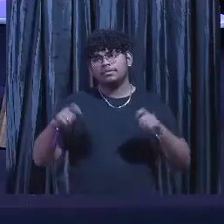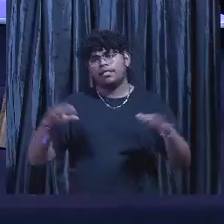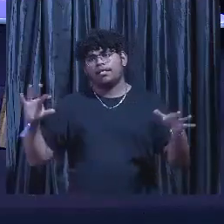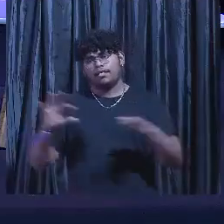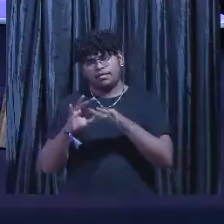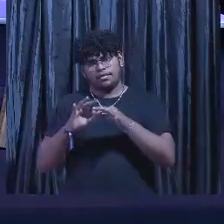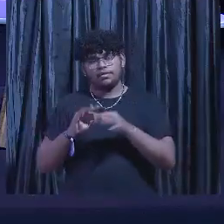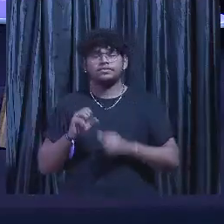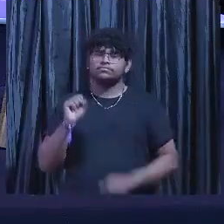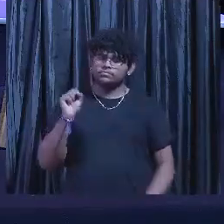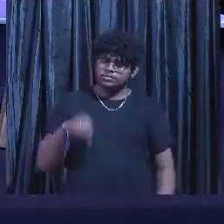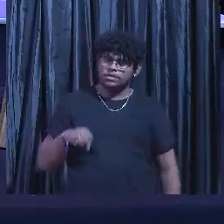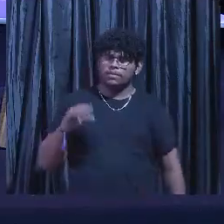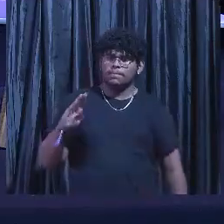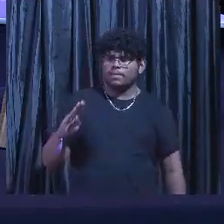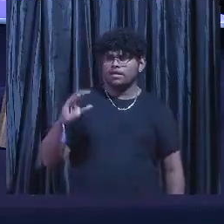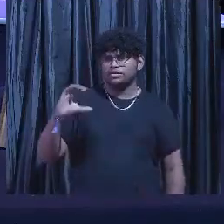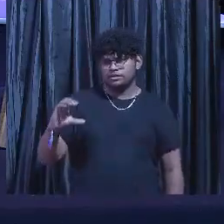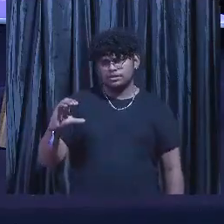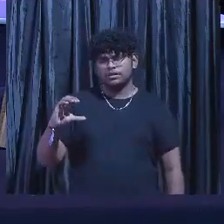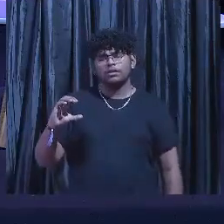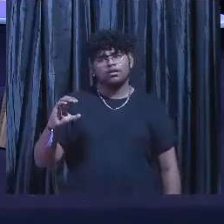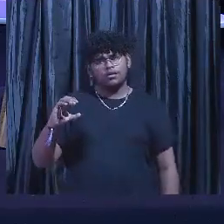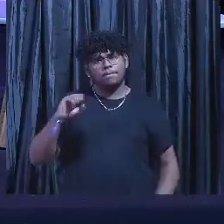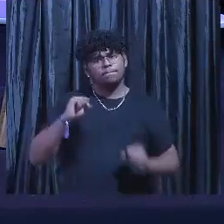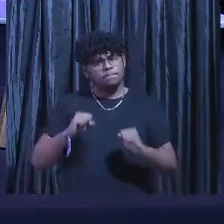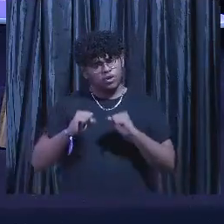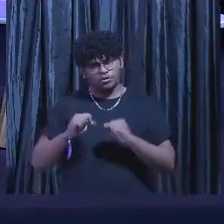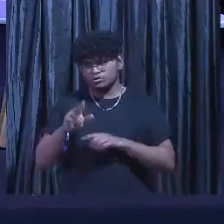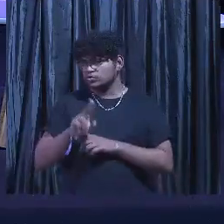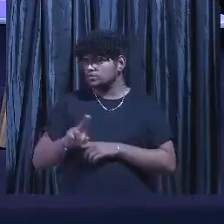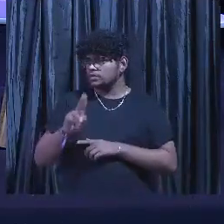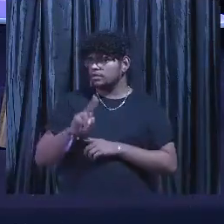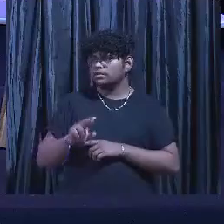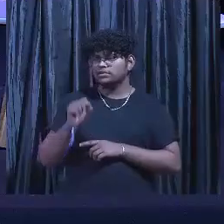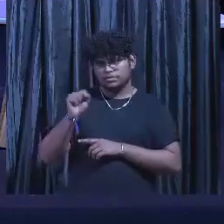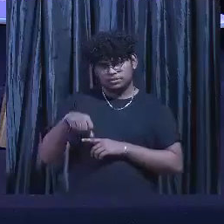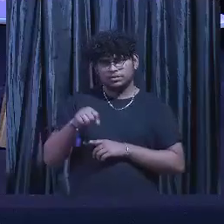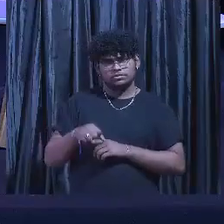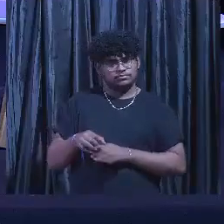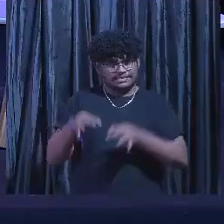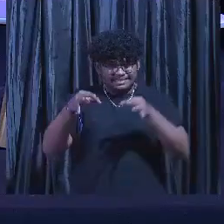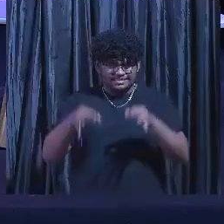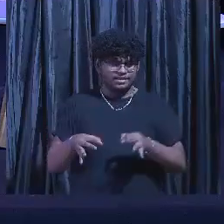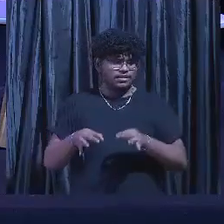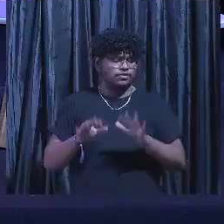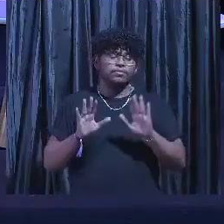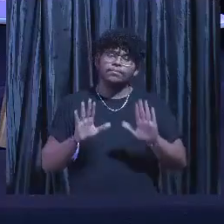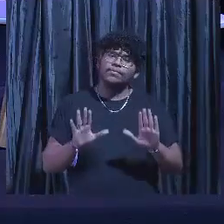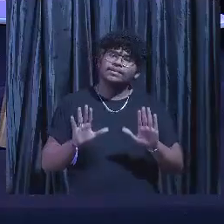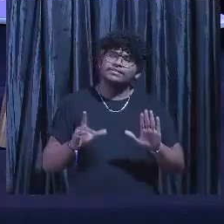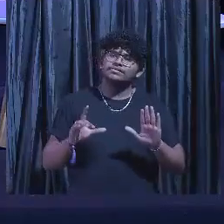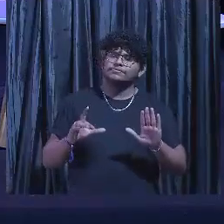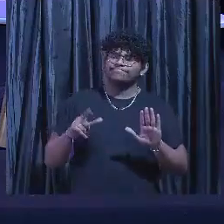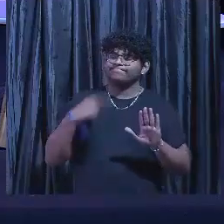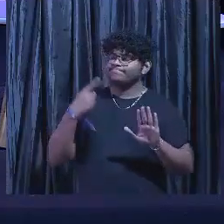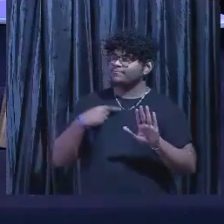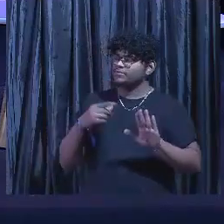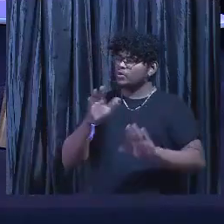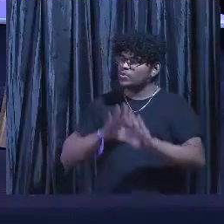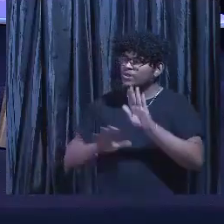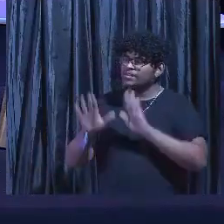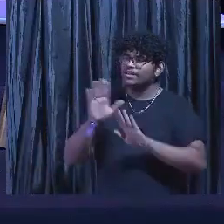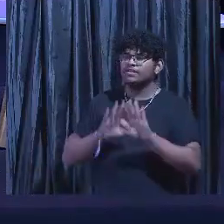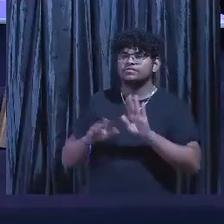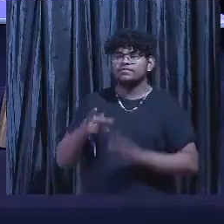sim, blockchain poderia ser utilizado em qualquer projeto de geração cidadã de dados com toda certeza. Só que a gente tem esse cuidado, que é de chegar